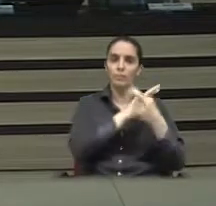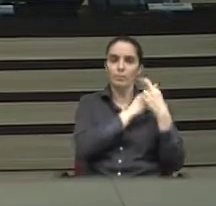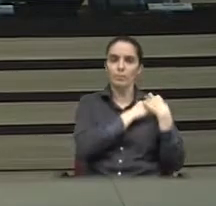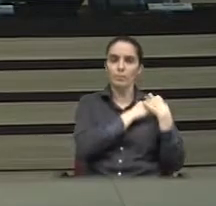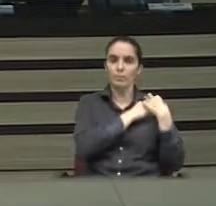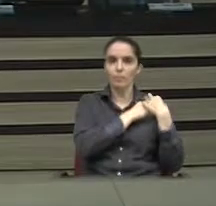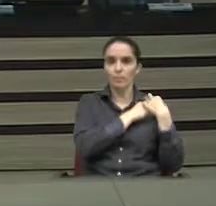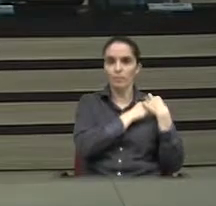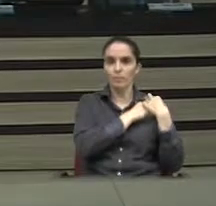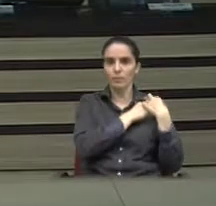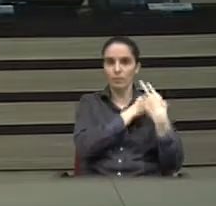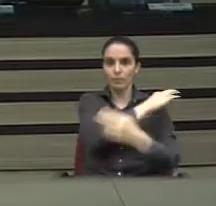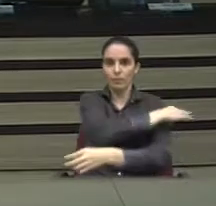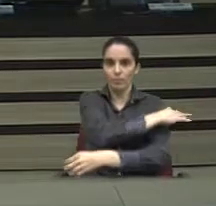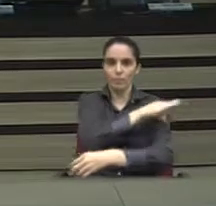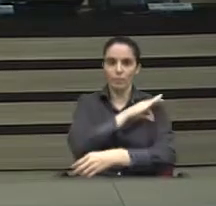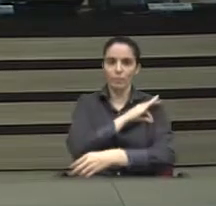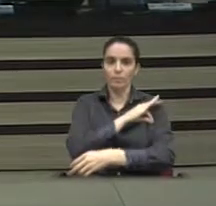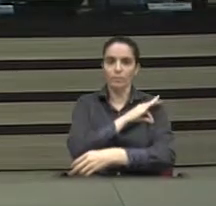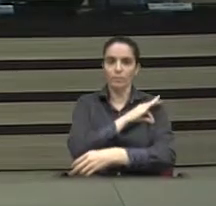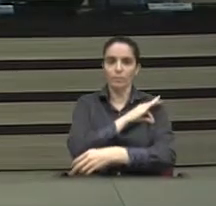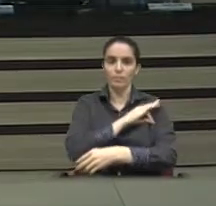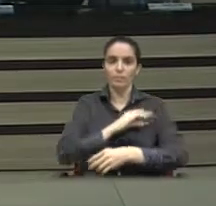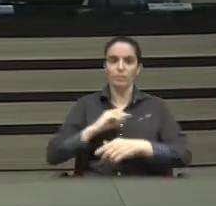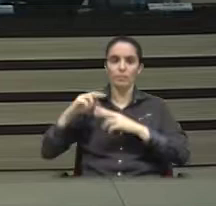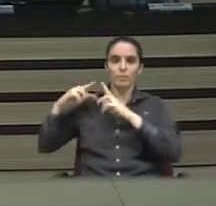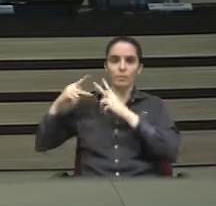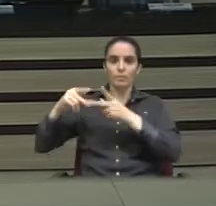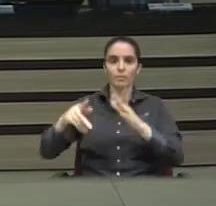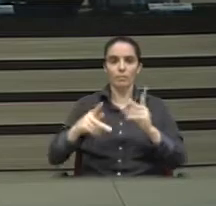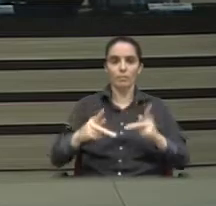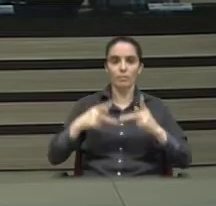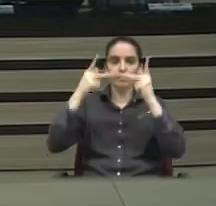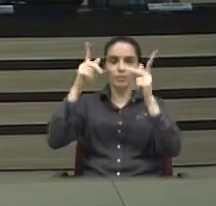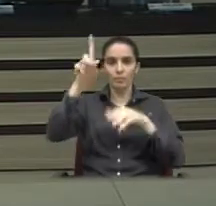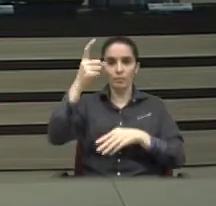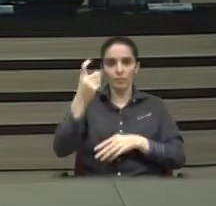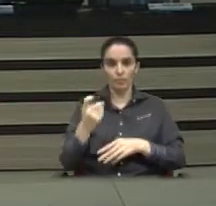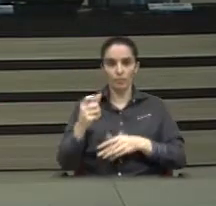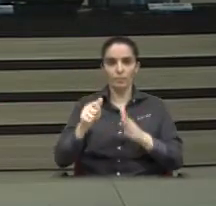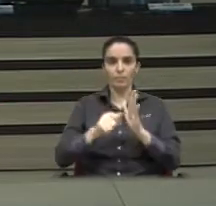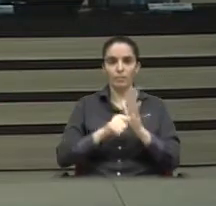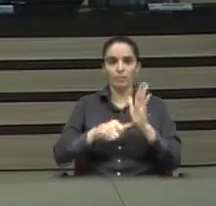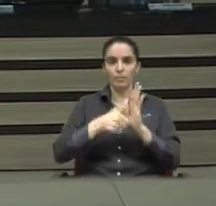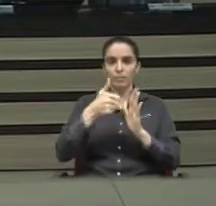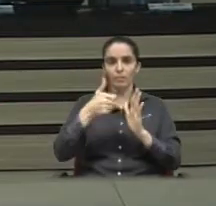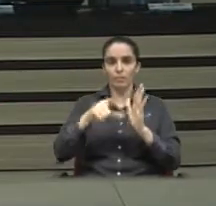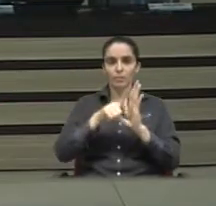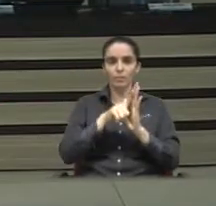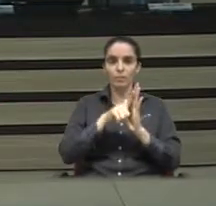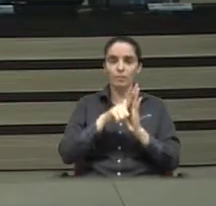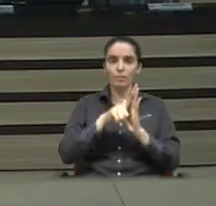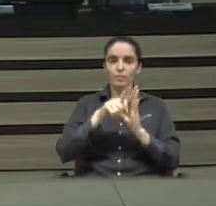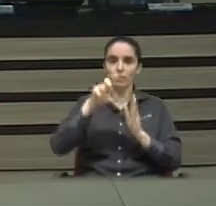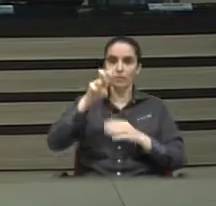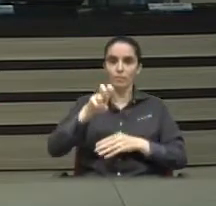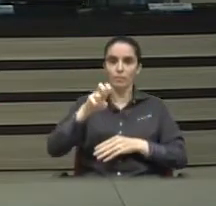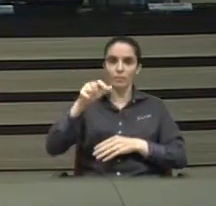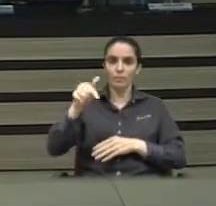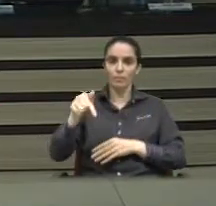290/2017, de autoria do excelentíssimo prefeito municipal, que altera o parágrafo único do artigo 1º da lei de